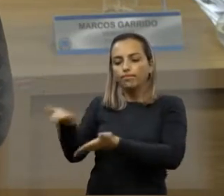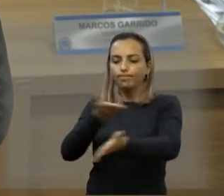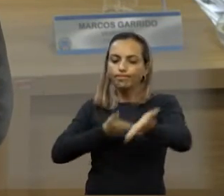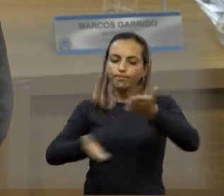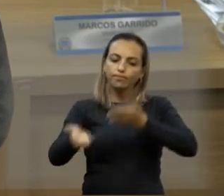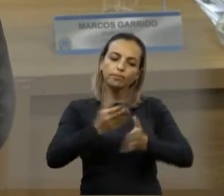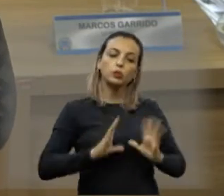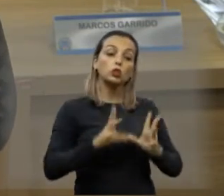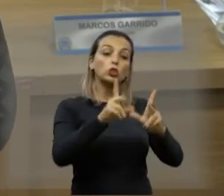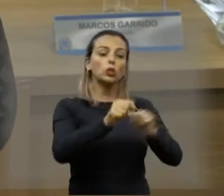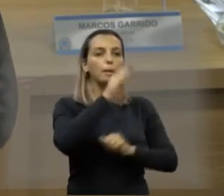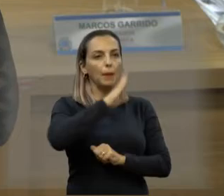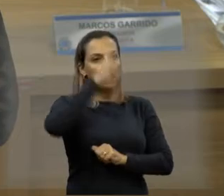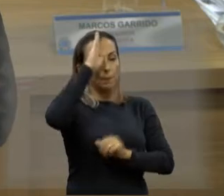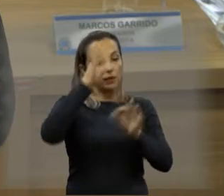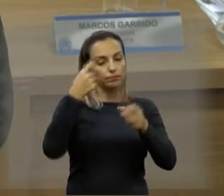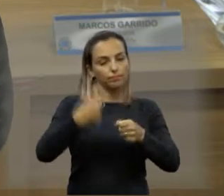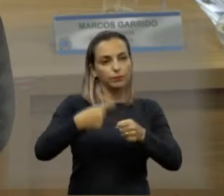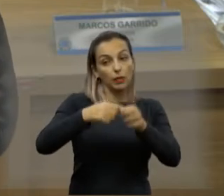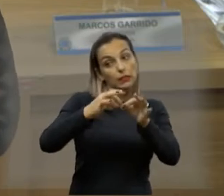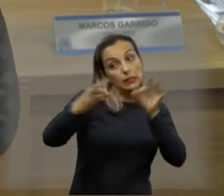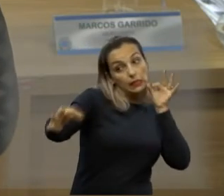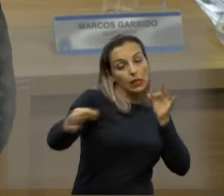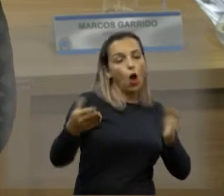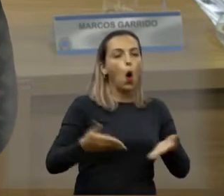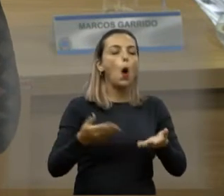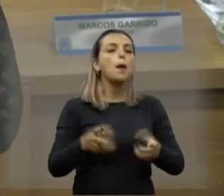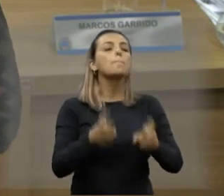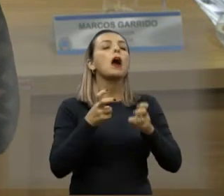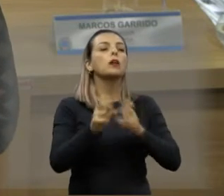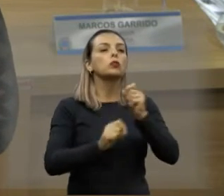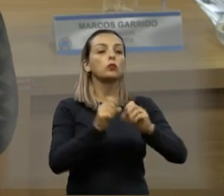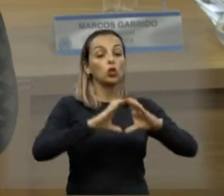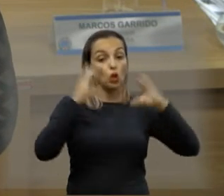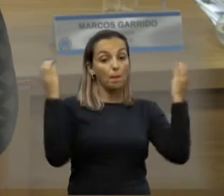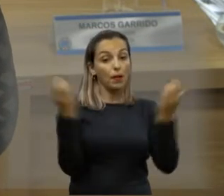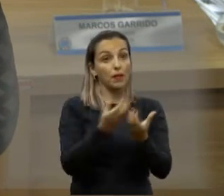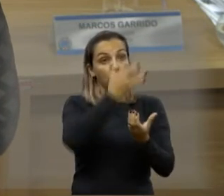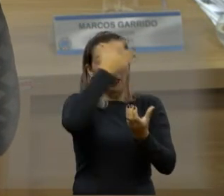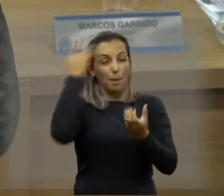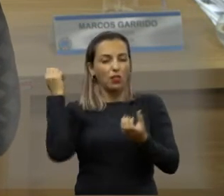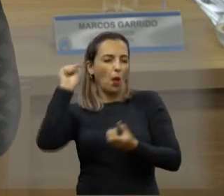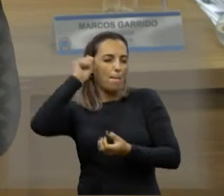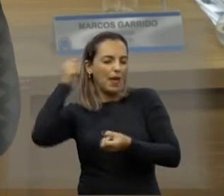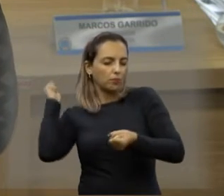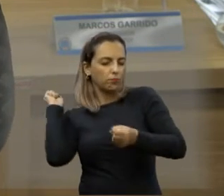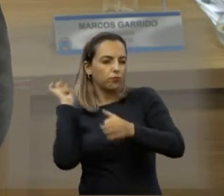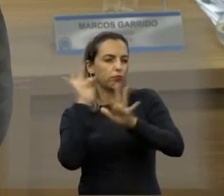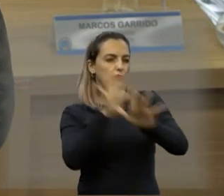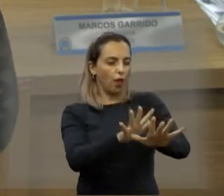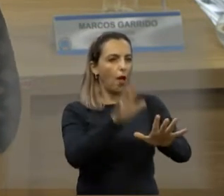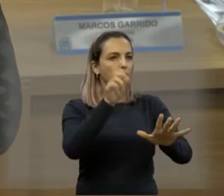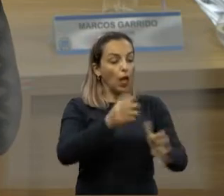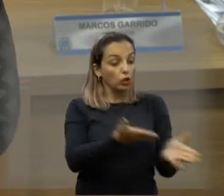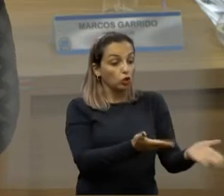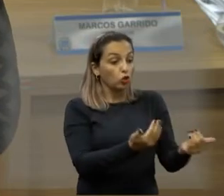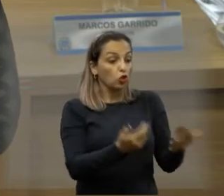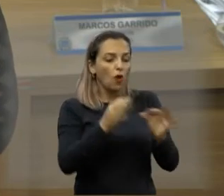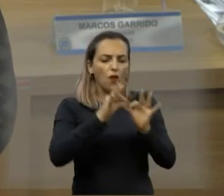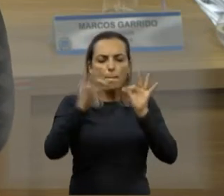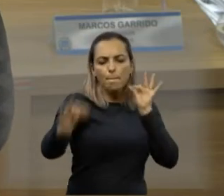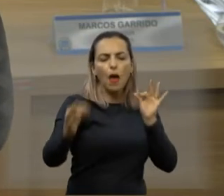juventudes principalmente a juventude periférica hoje nós vemos as conferências ocupadas com pessoas pretas com juventudes periféricas com